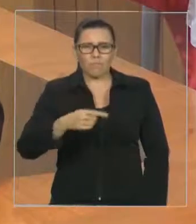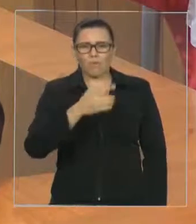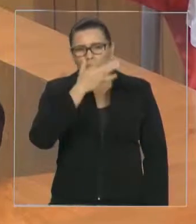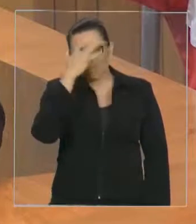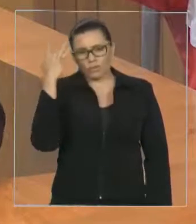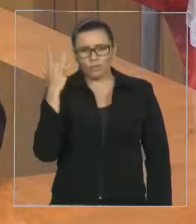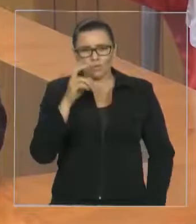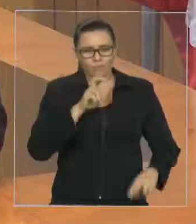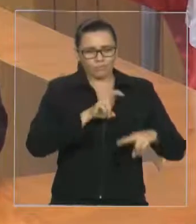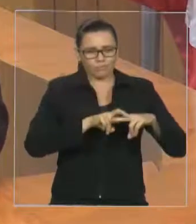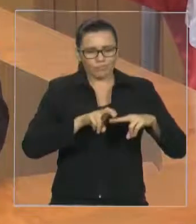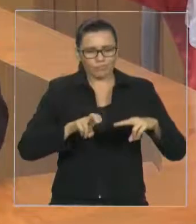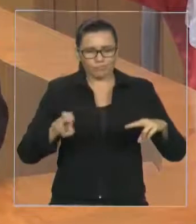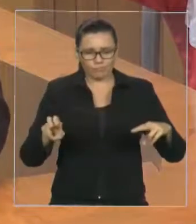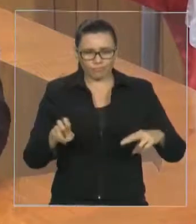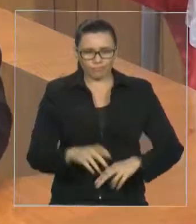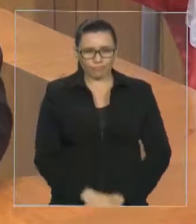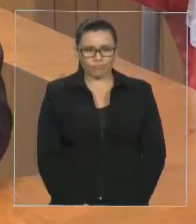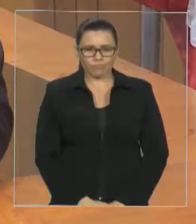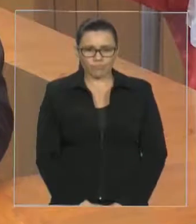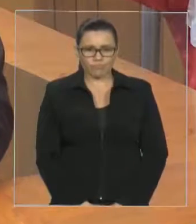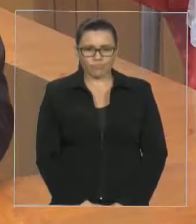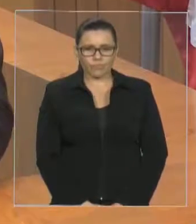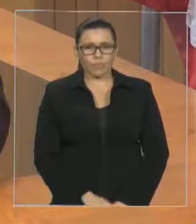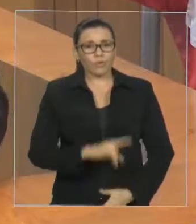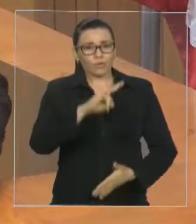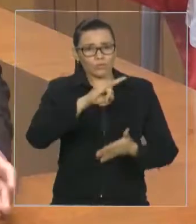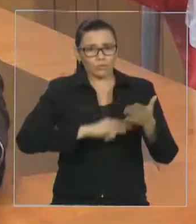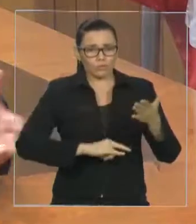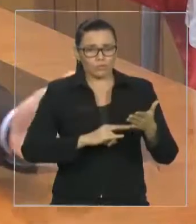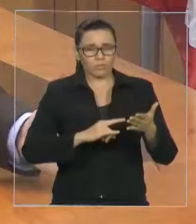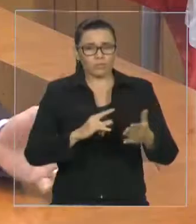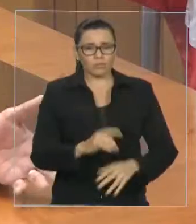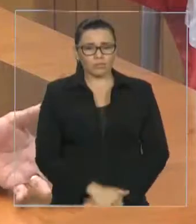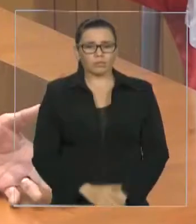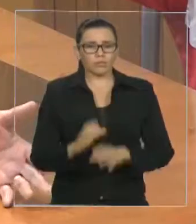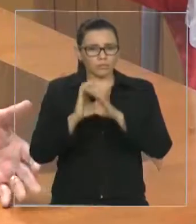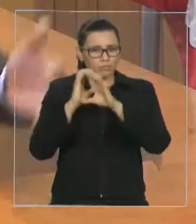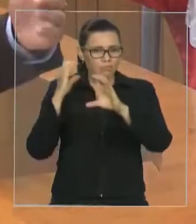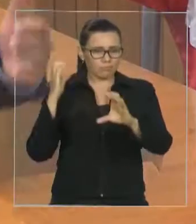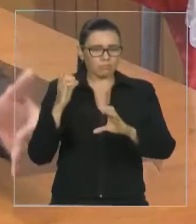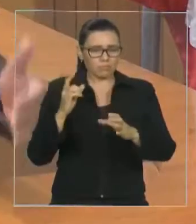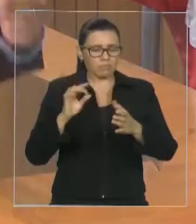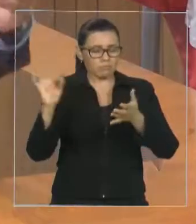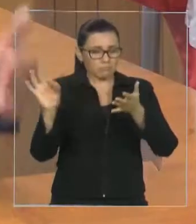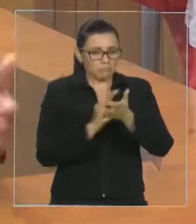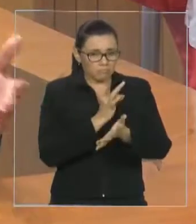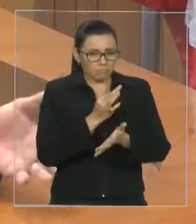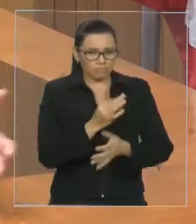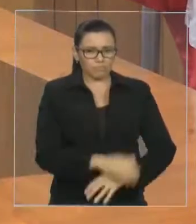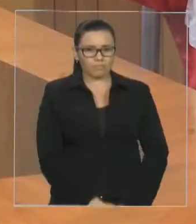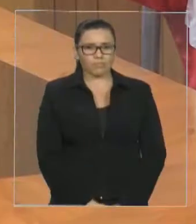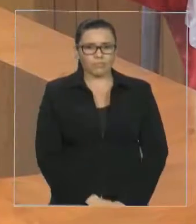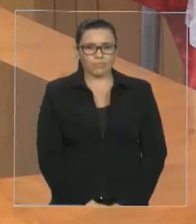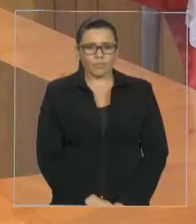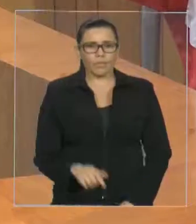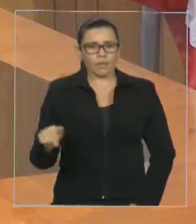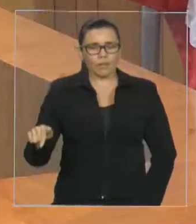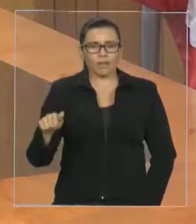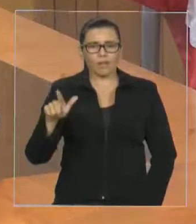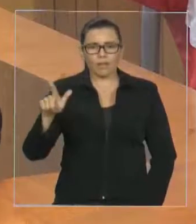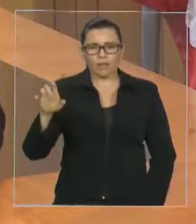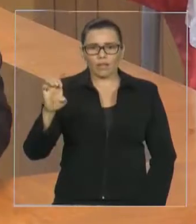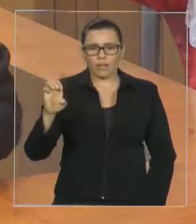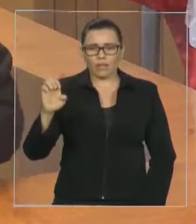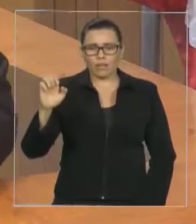documentos esse, assinado por engenheiros, o estádio Leandrão comporta até 1400 pessoas